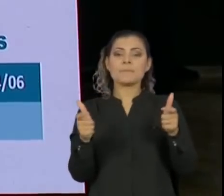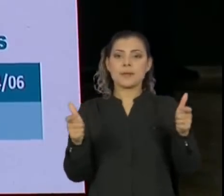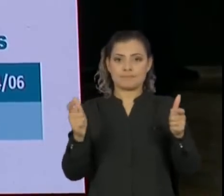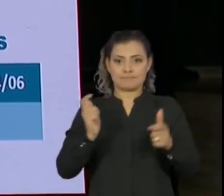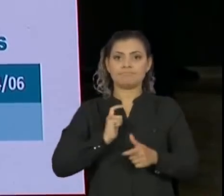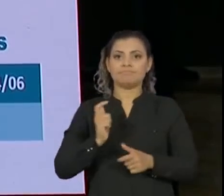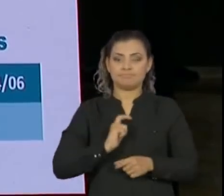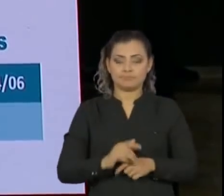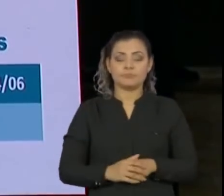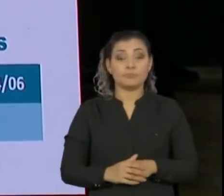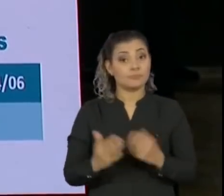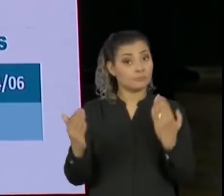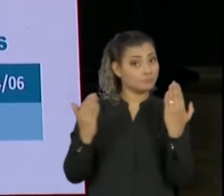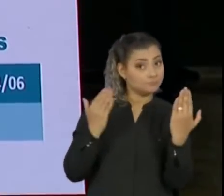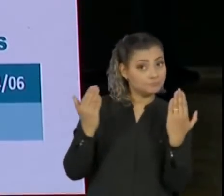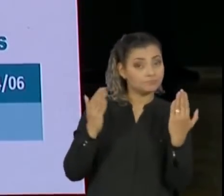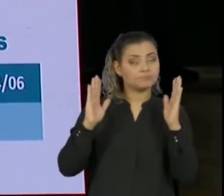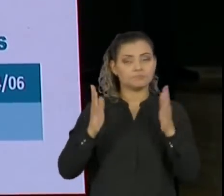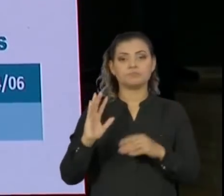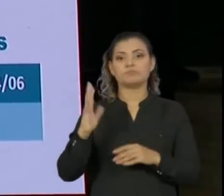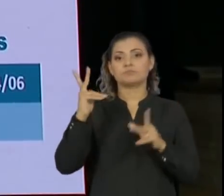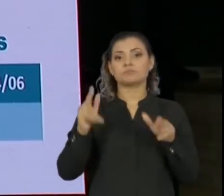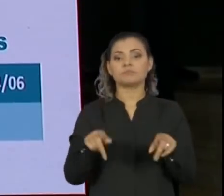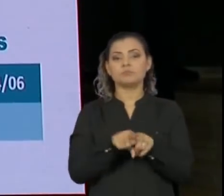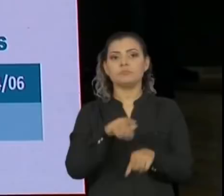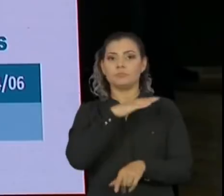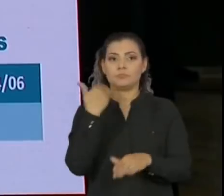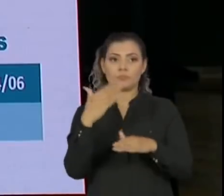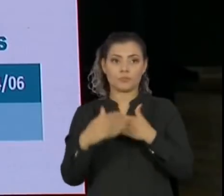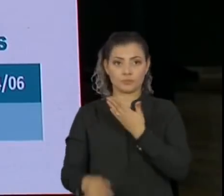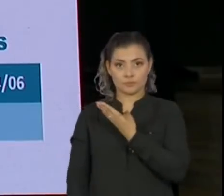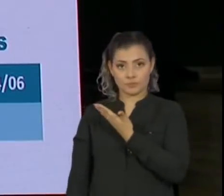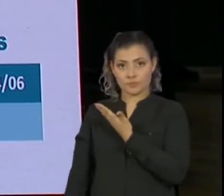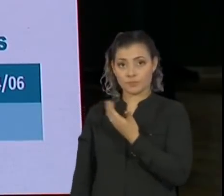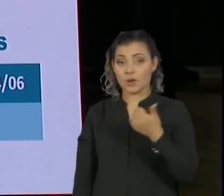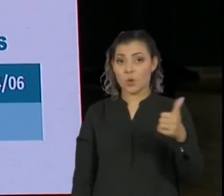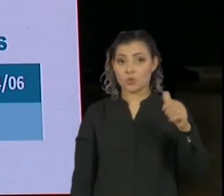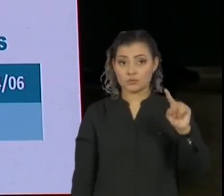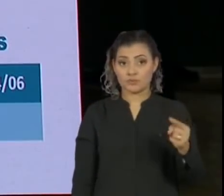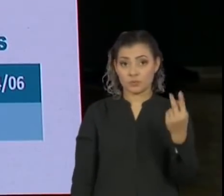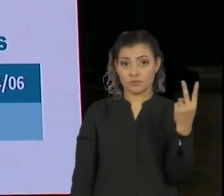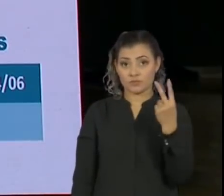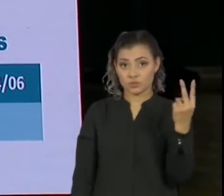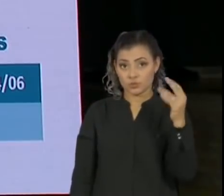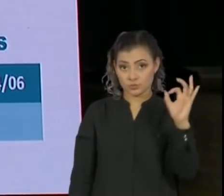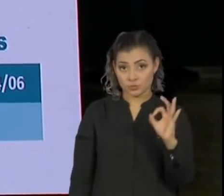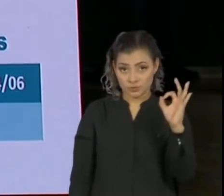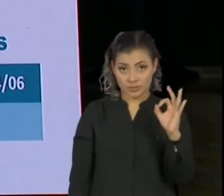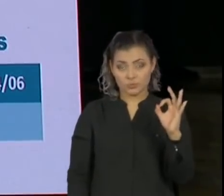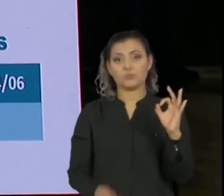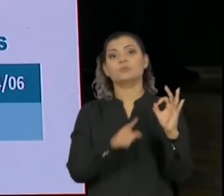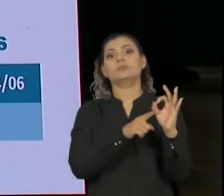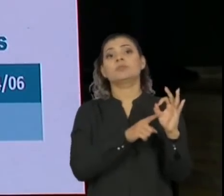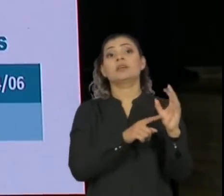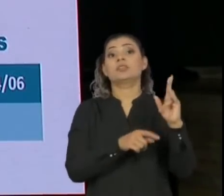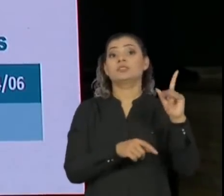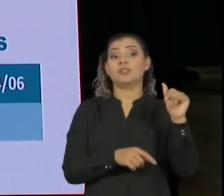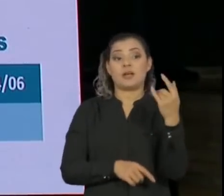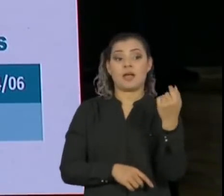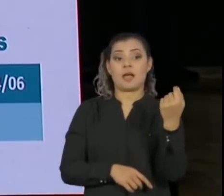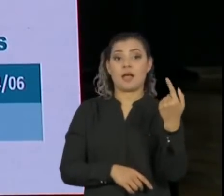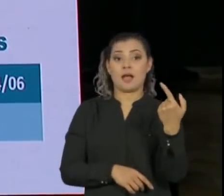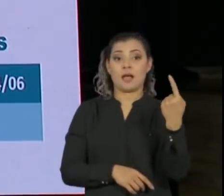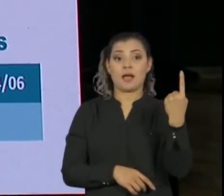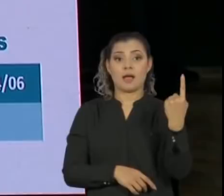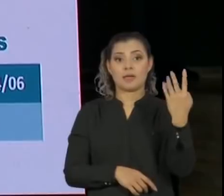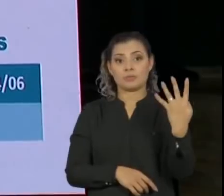participação. Algo que também acontece com o número de óbitos, saindo de 11,22% dia 14 de abril e